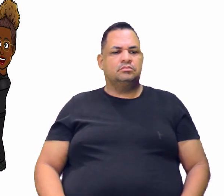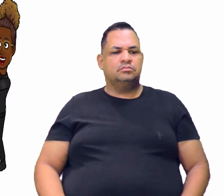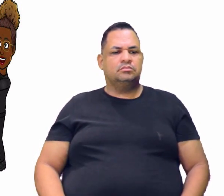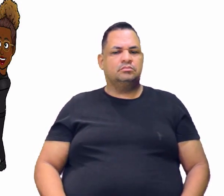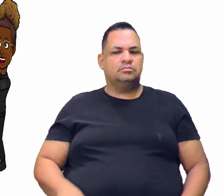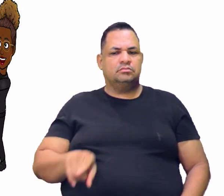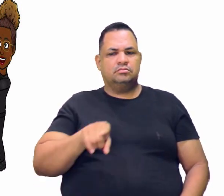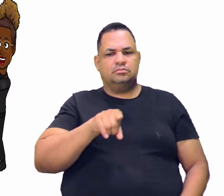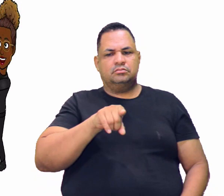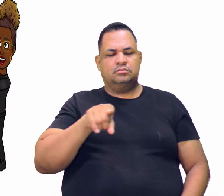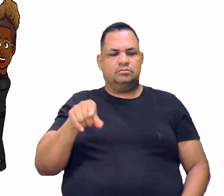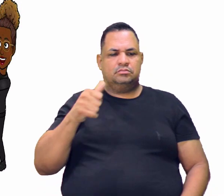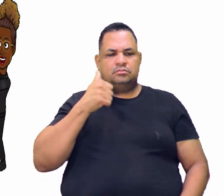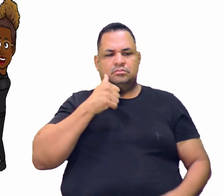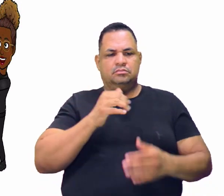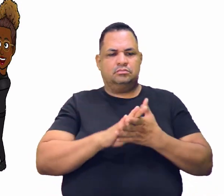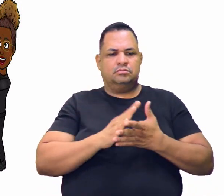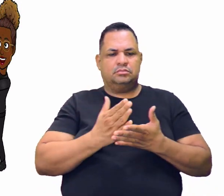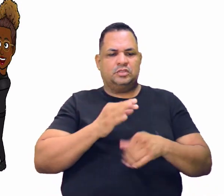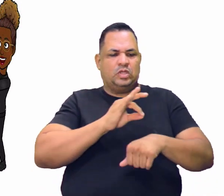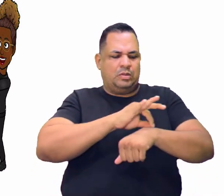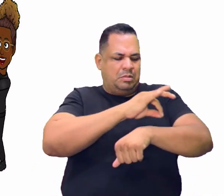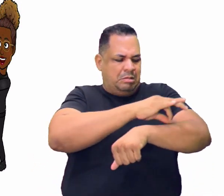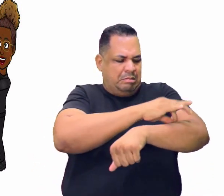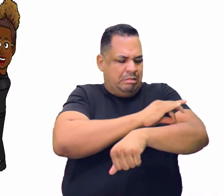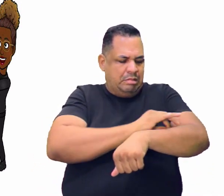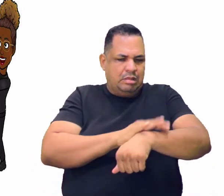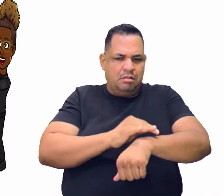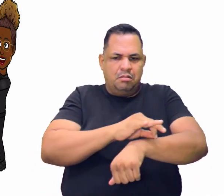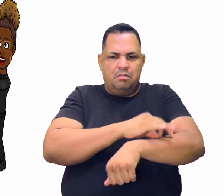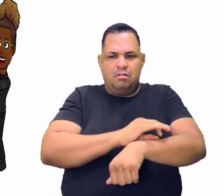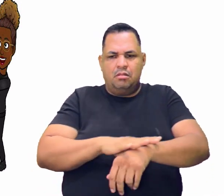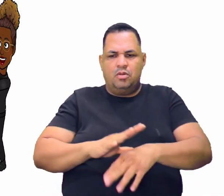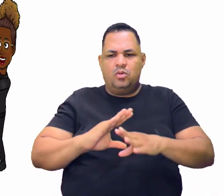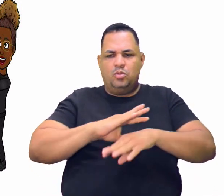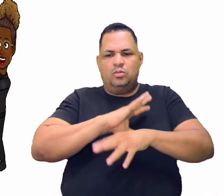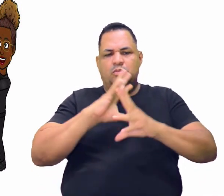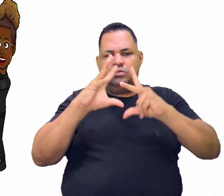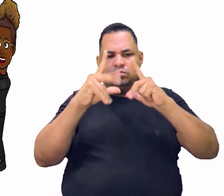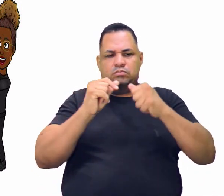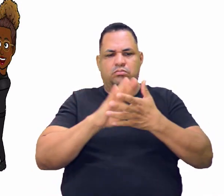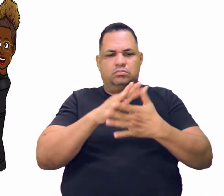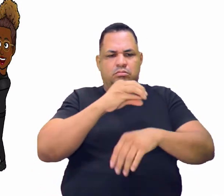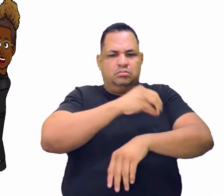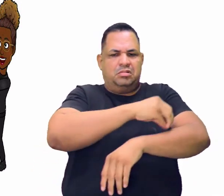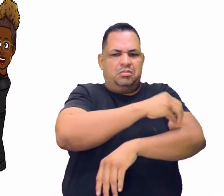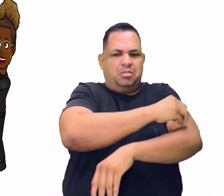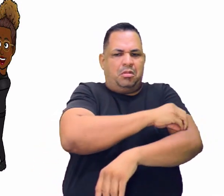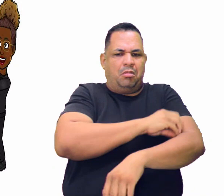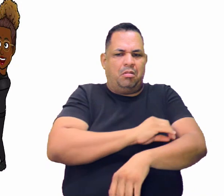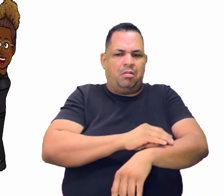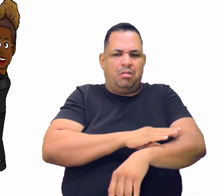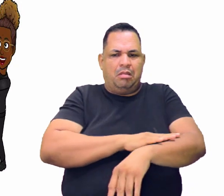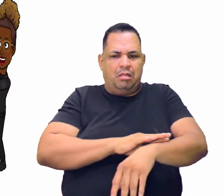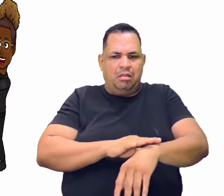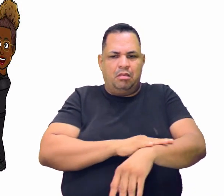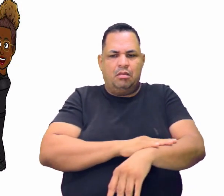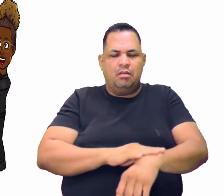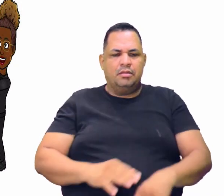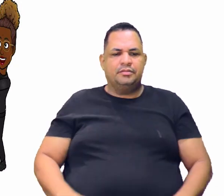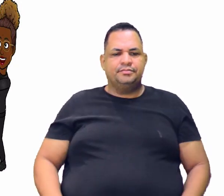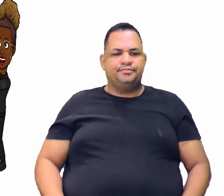Elas ficaram todas feridas. Elas, todas feridas. Olha só.